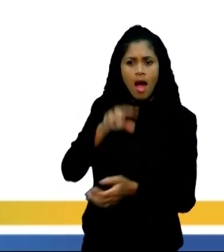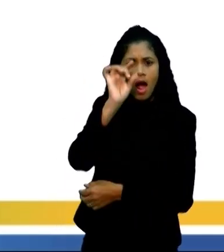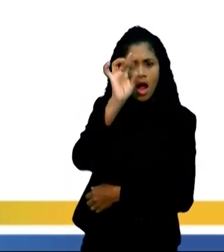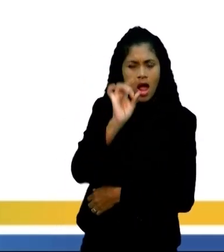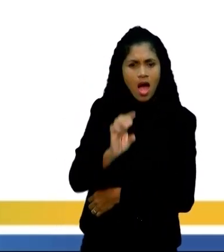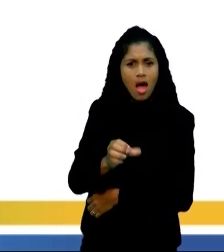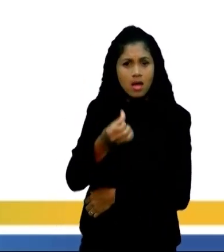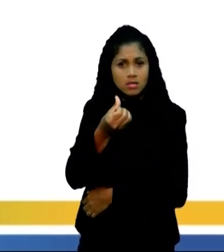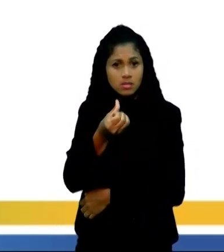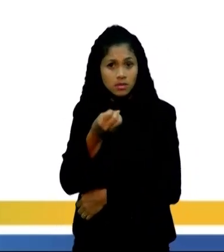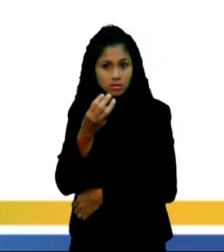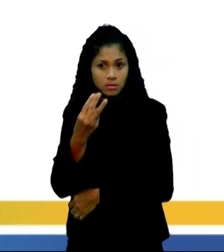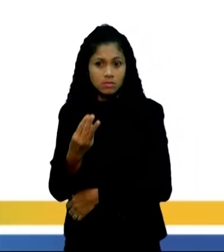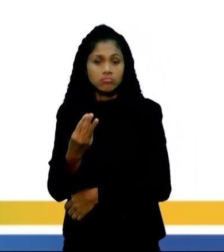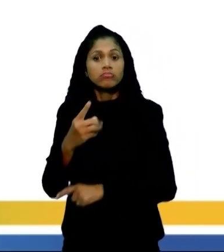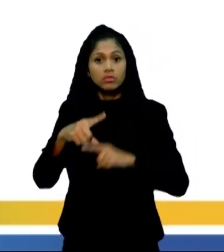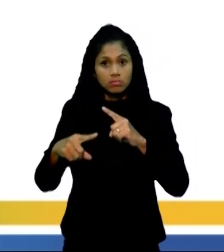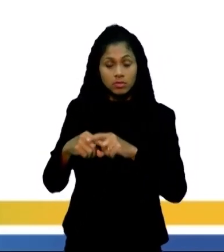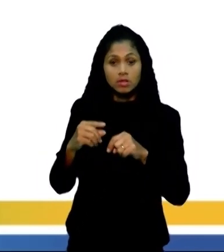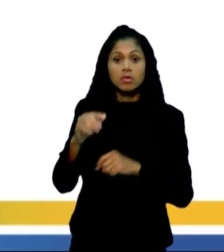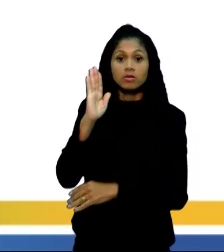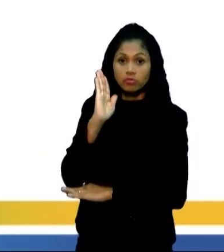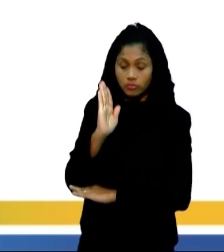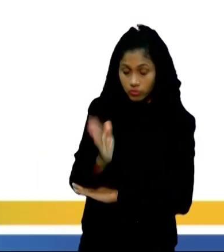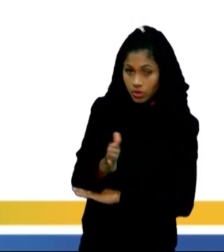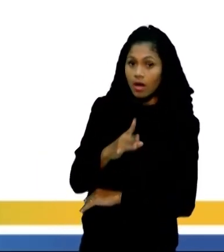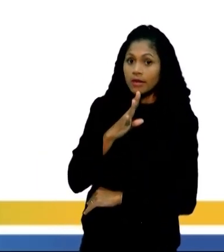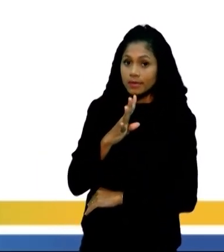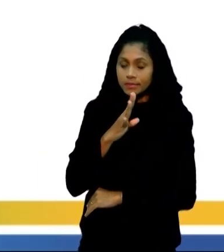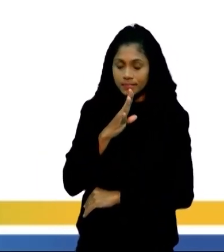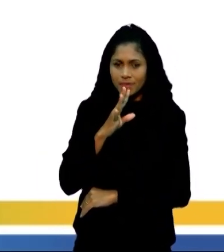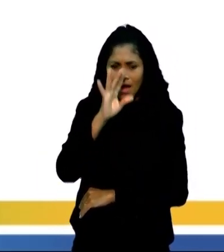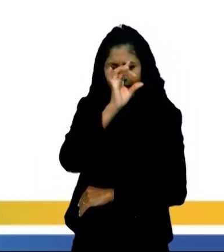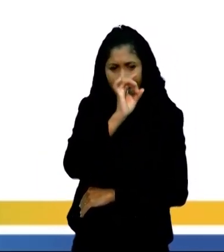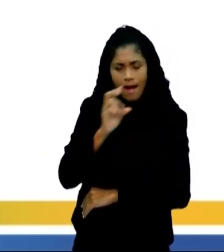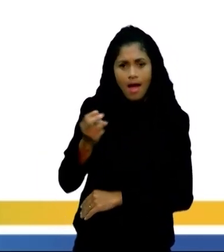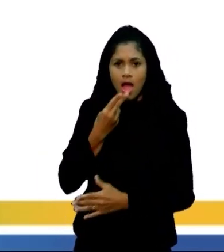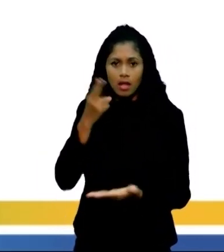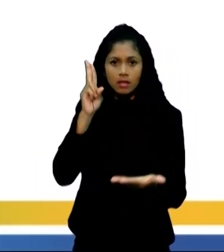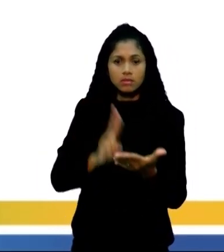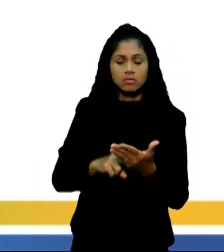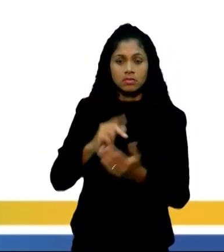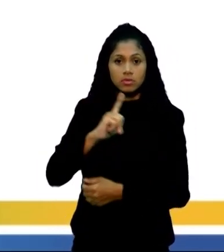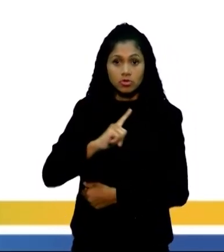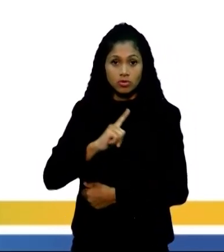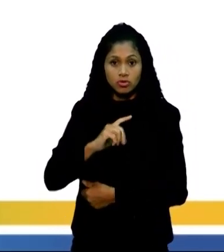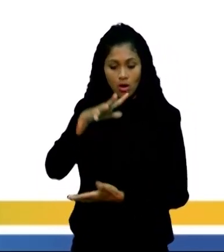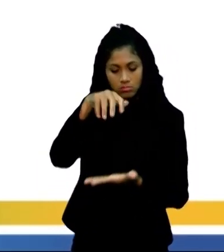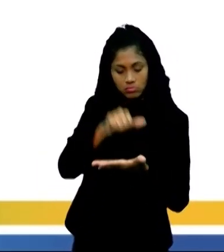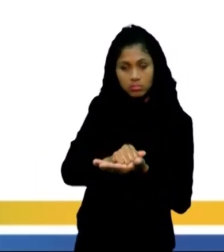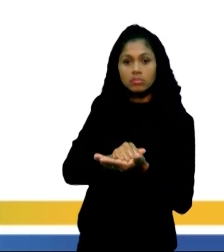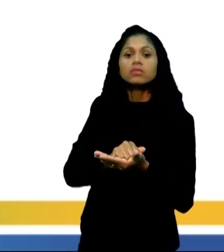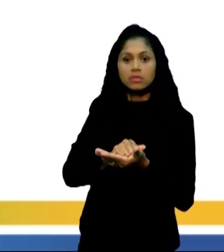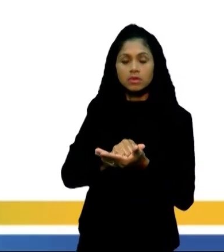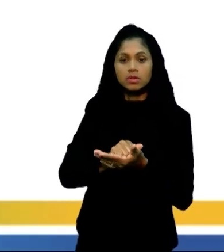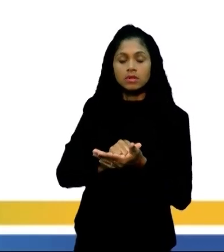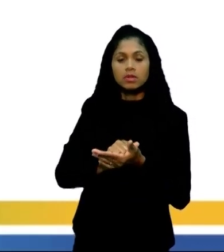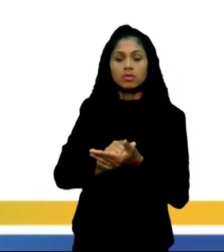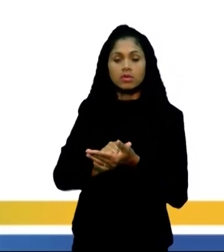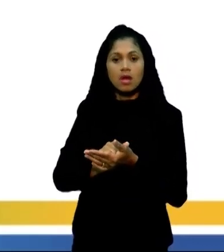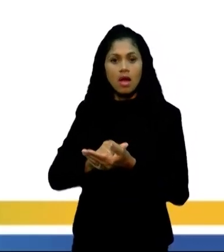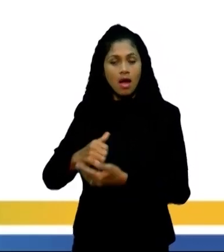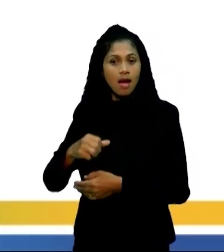63 elementos conhecidos. Cada carta continha o símbolo do elemento, sua massa atômica e